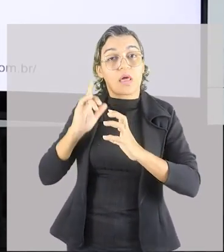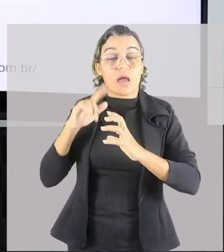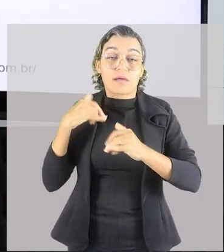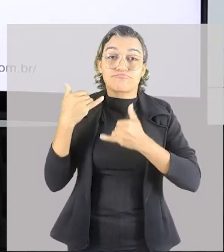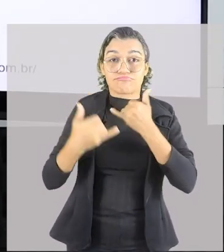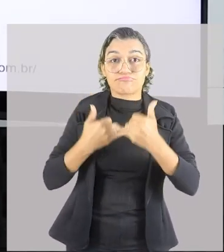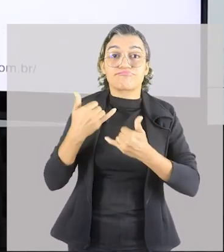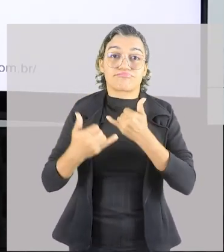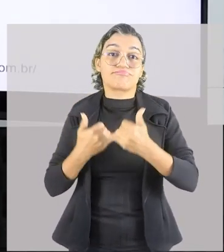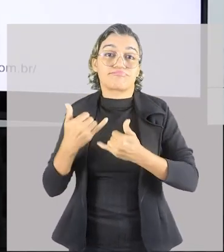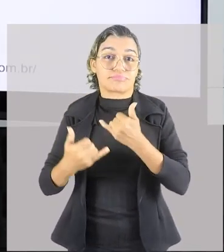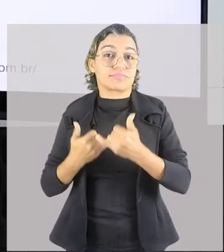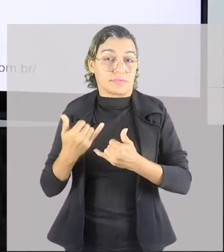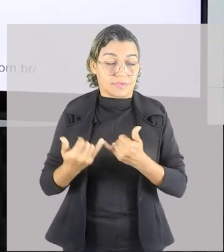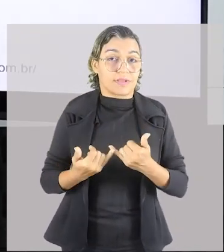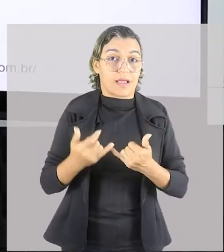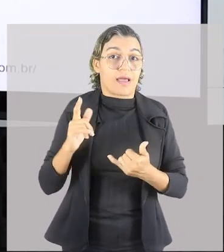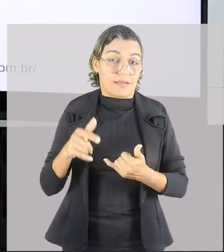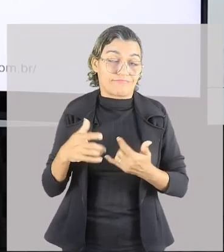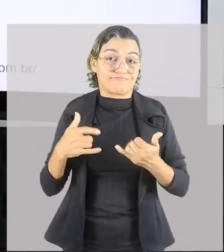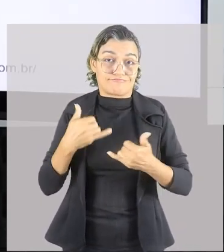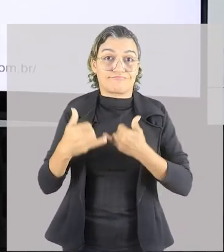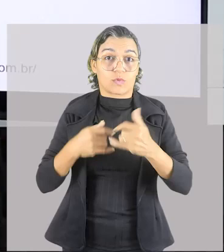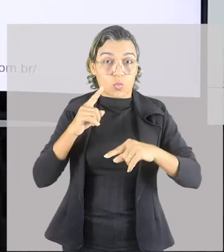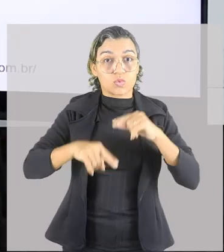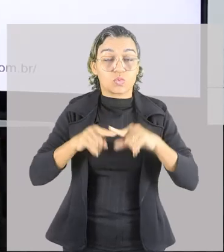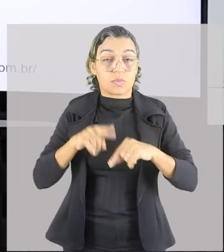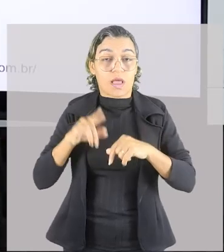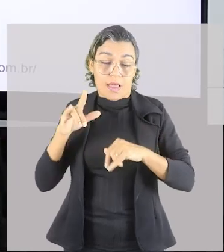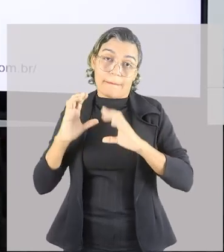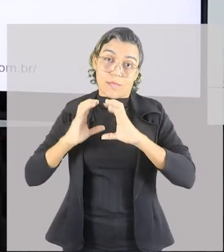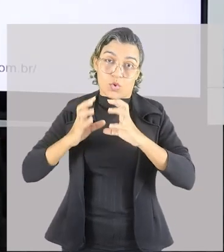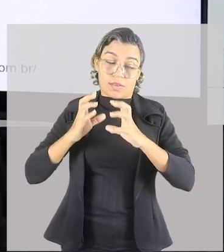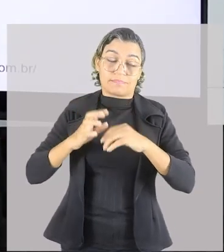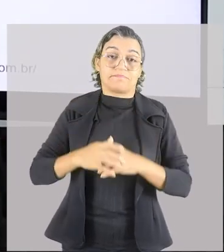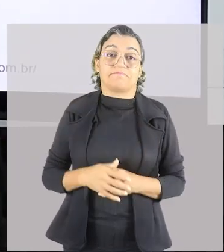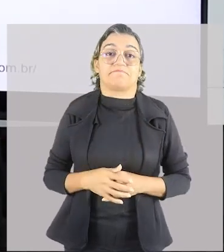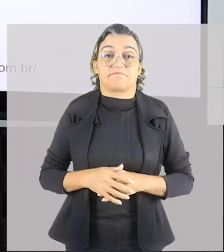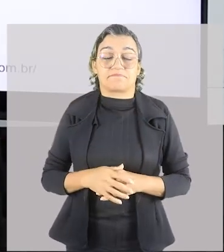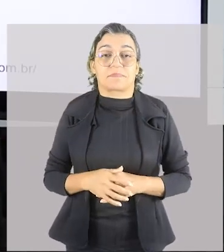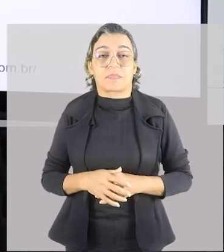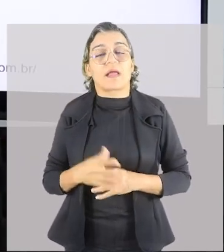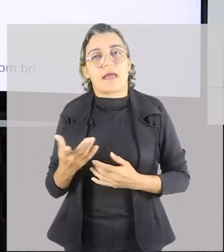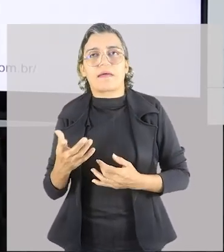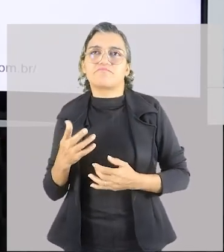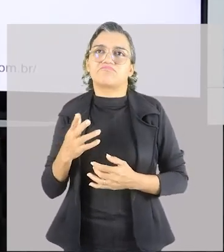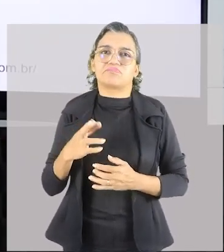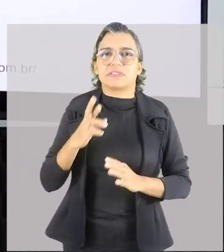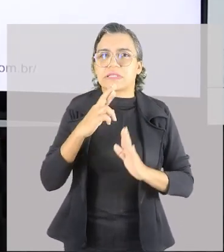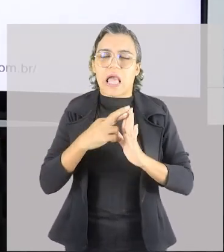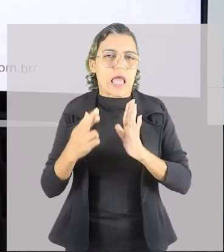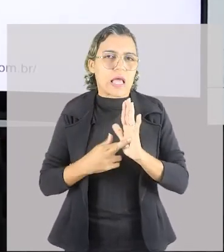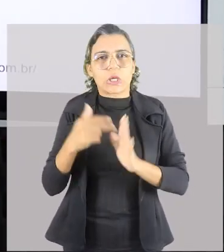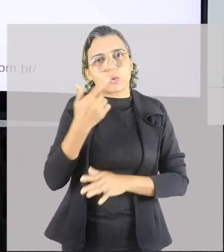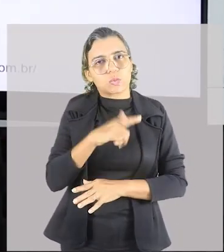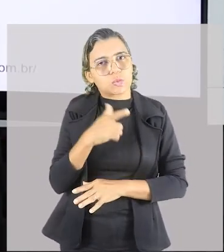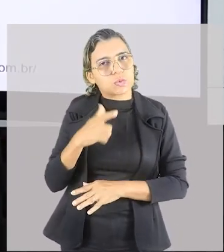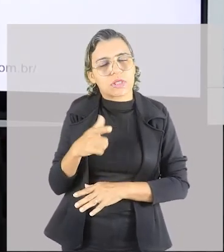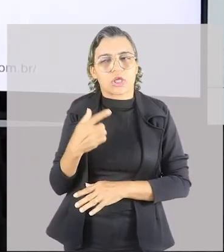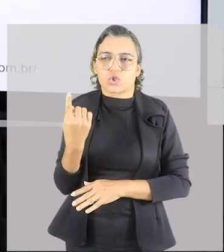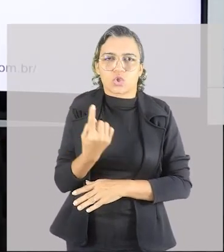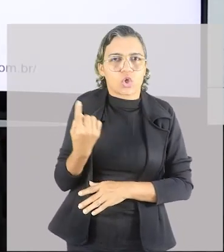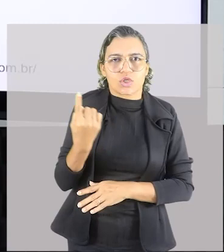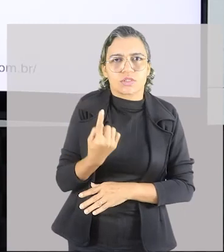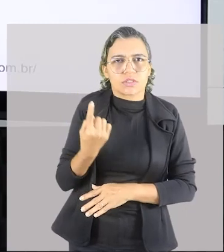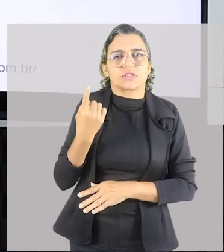brinquedo daquele ato vai ser a bola. O nível de regra, né, praticamente não tem regra, ele tá